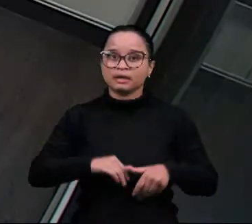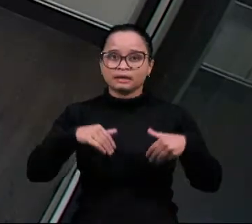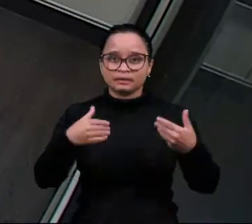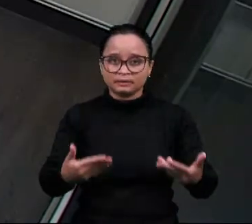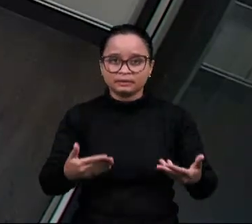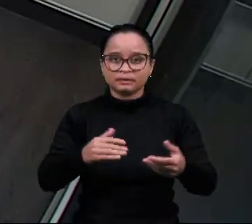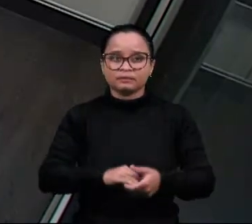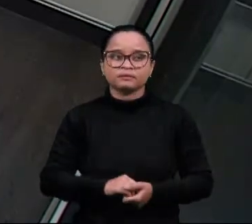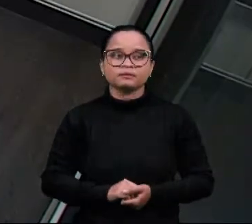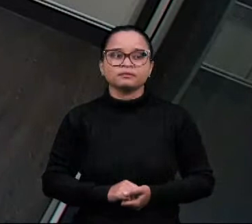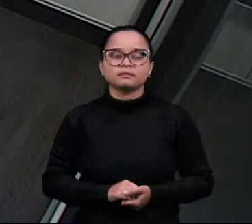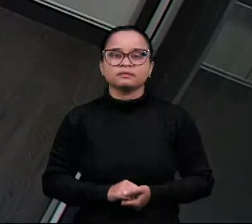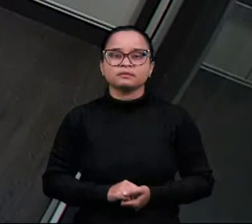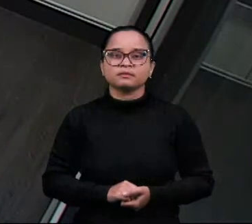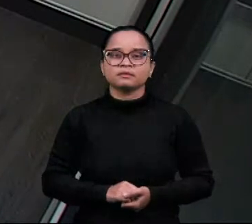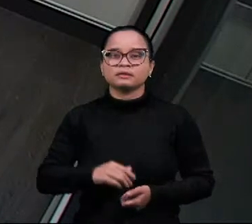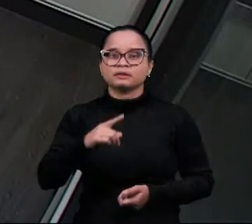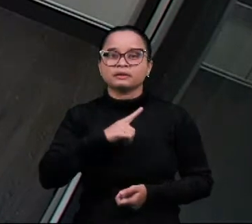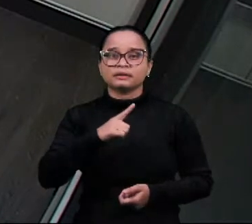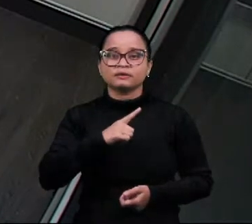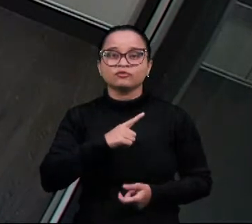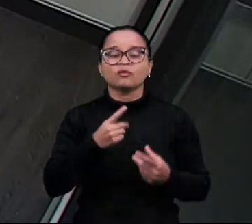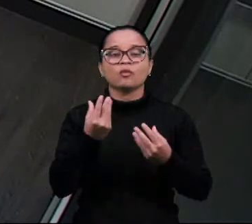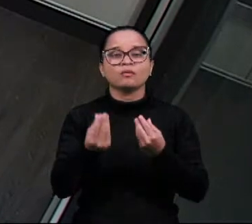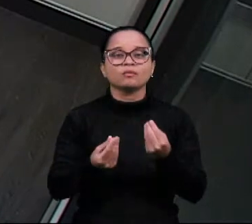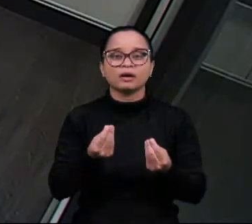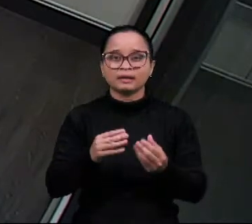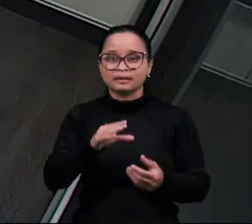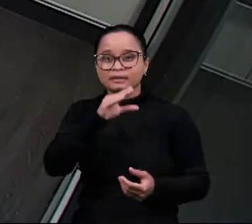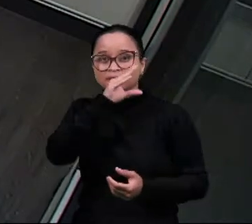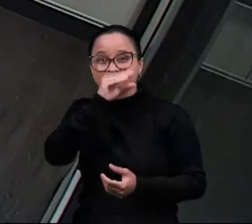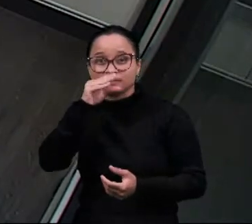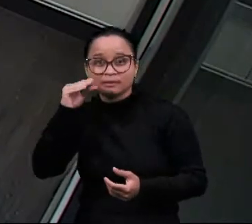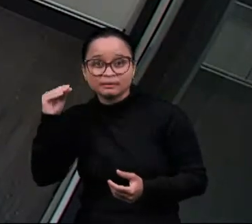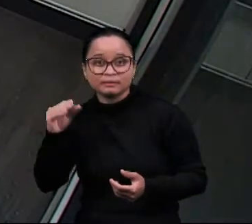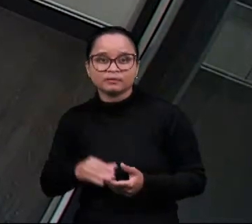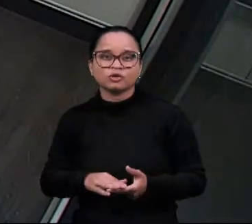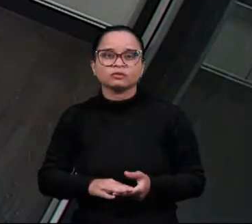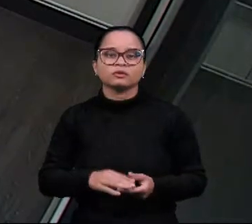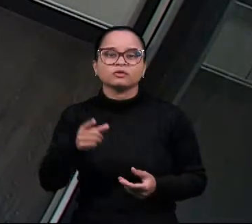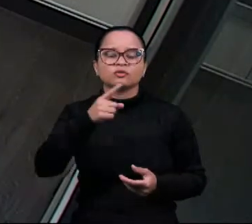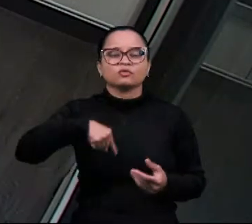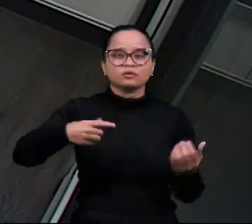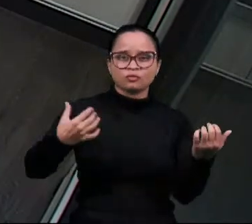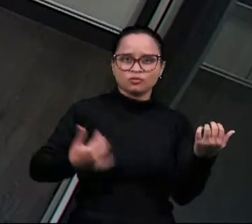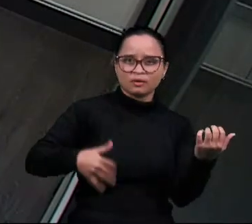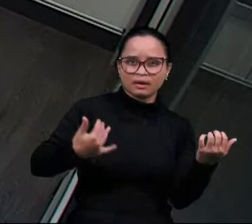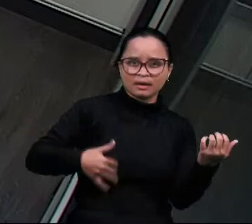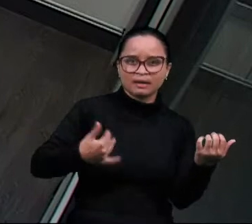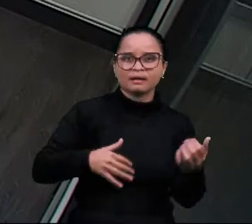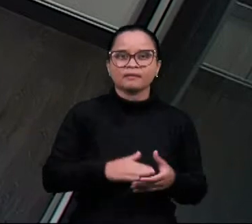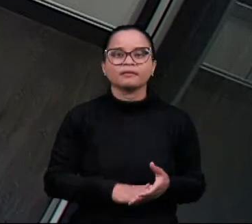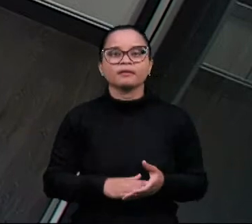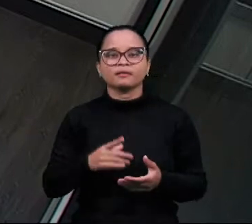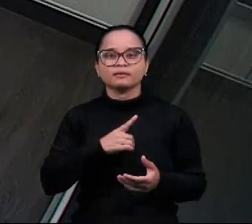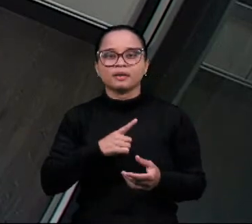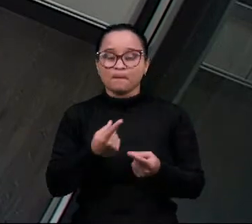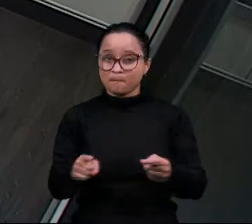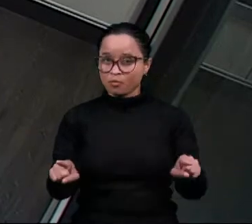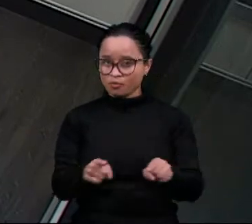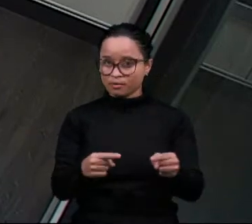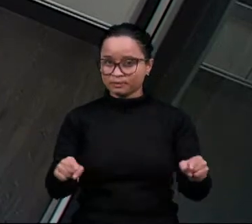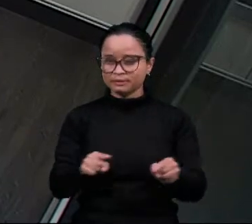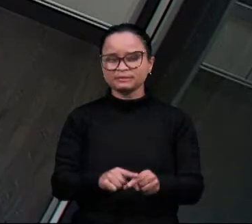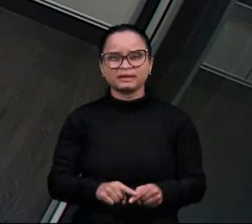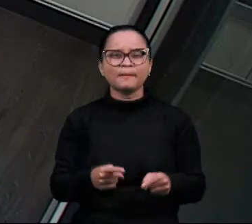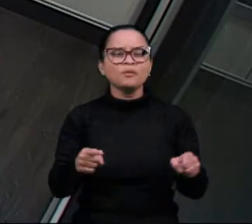a gente tinha um conjunto na nossa adolescência e tocava as músicas, né,